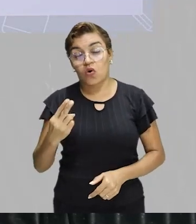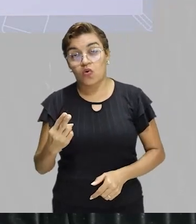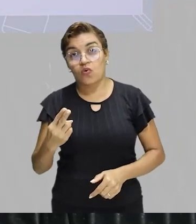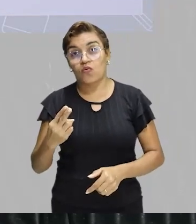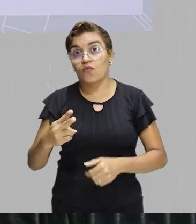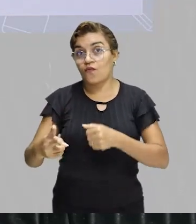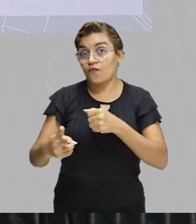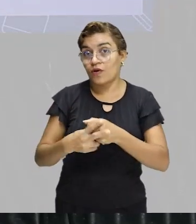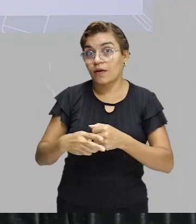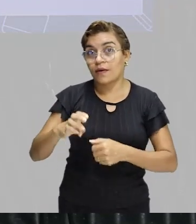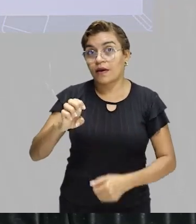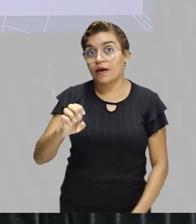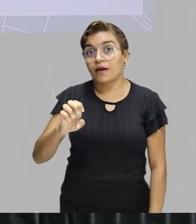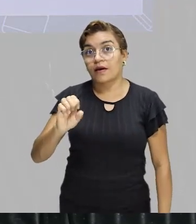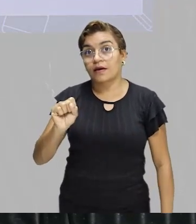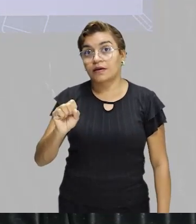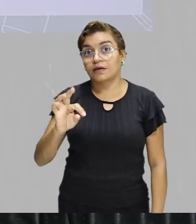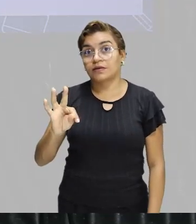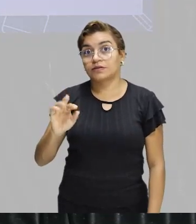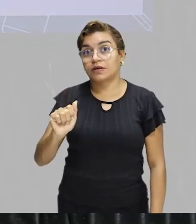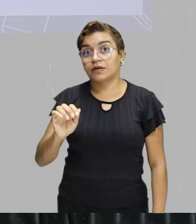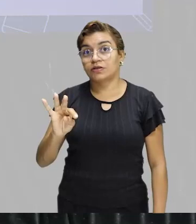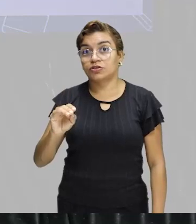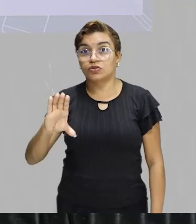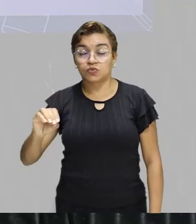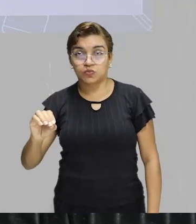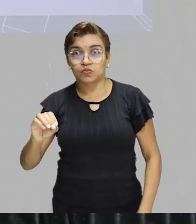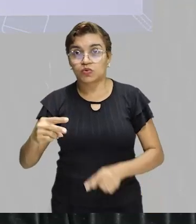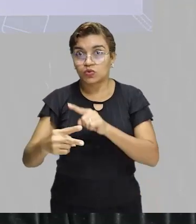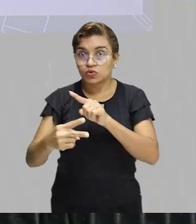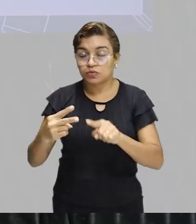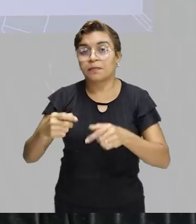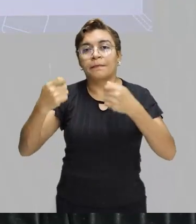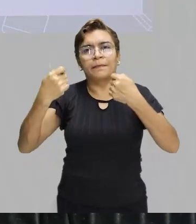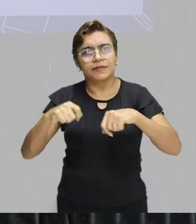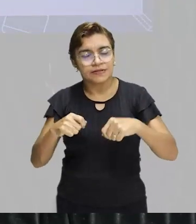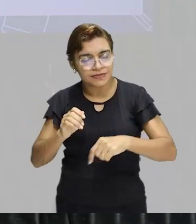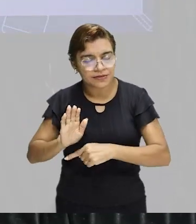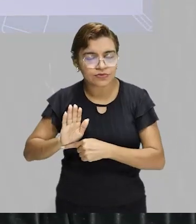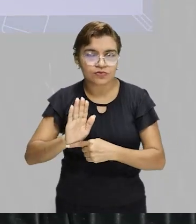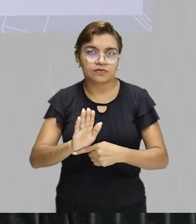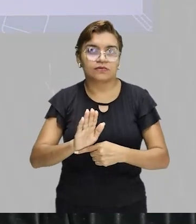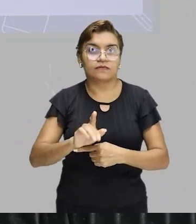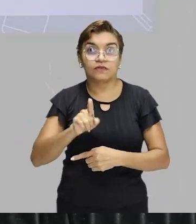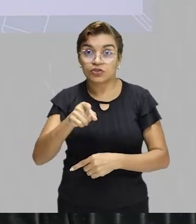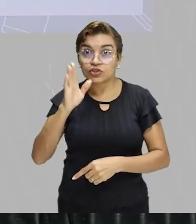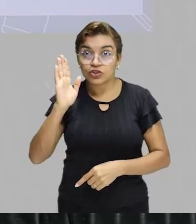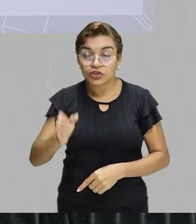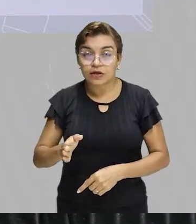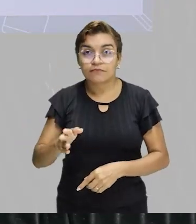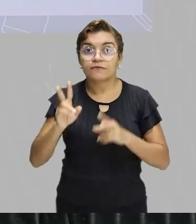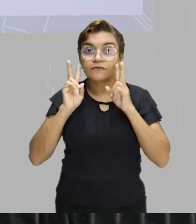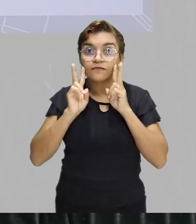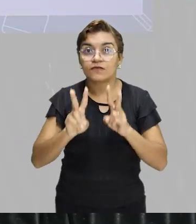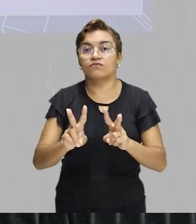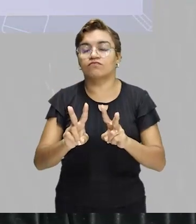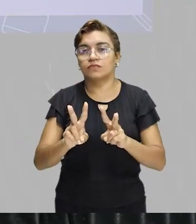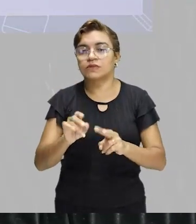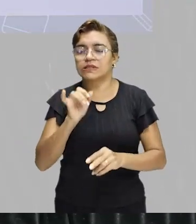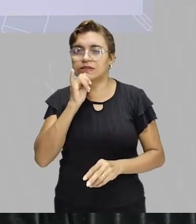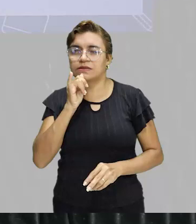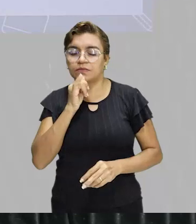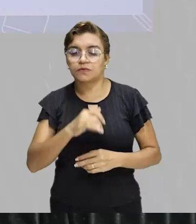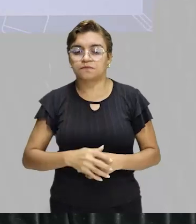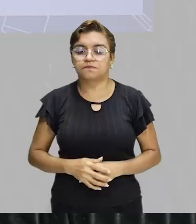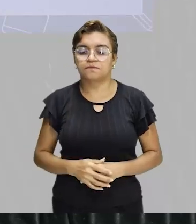estáticos, que são dois tipos de verbos que precisam de ajuda. Com certeza vocês já ouviram. Do you speak